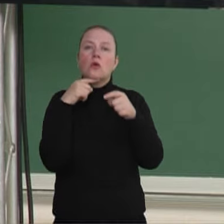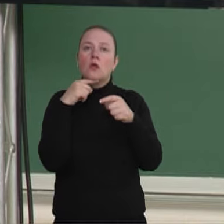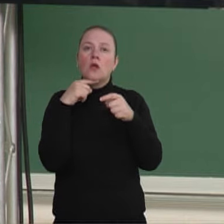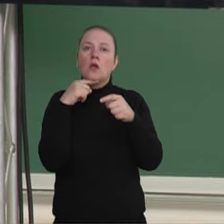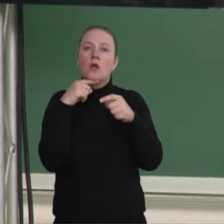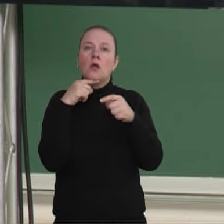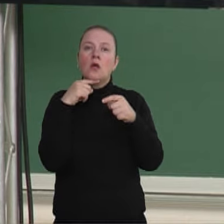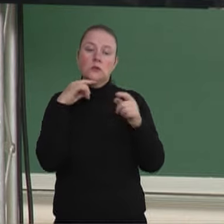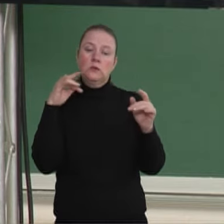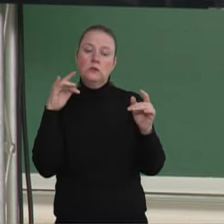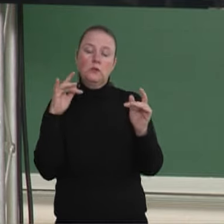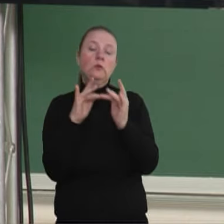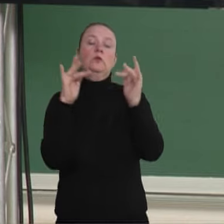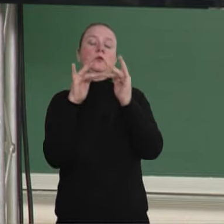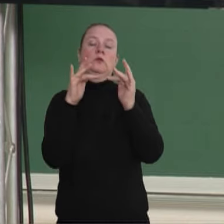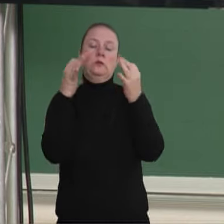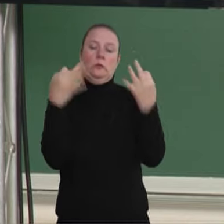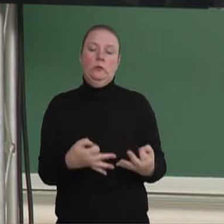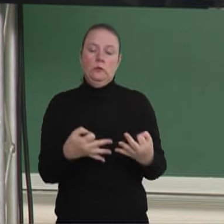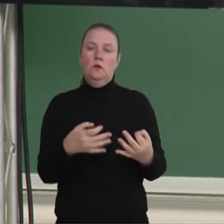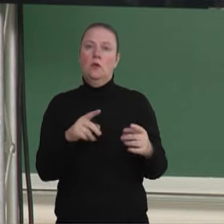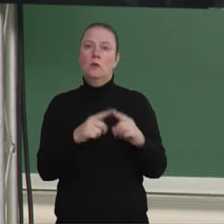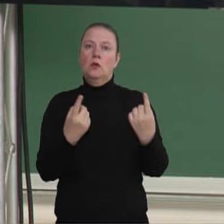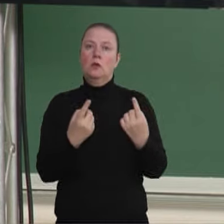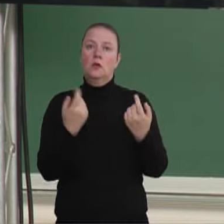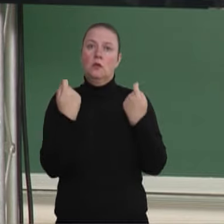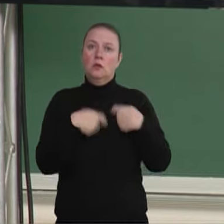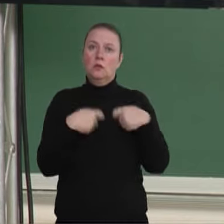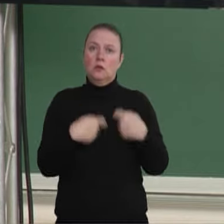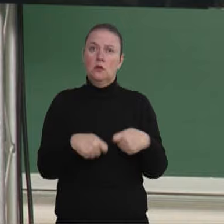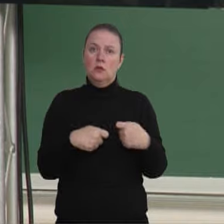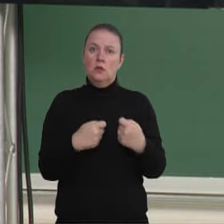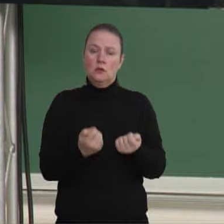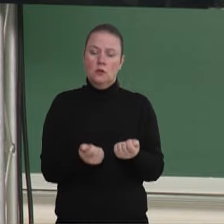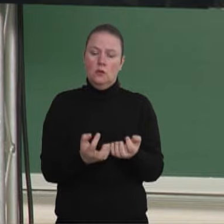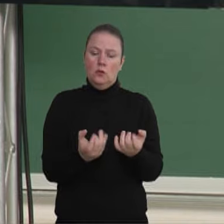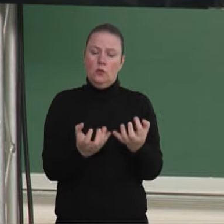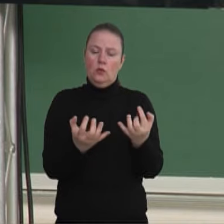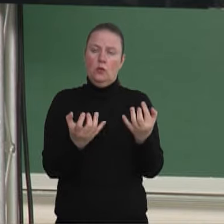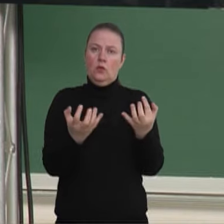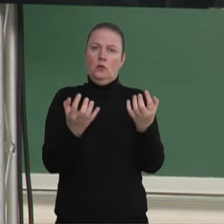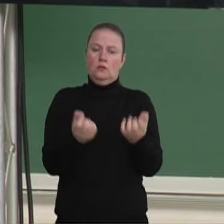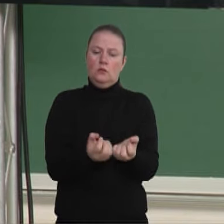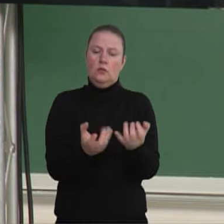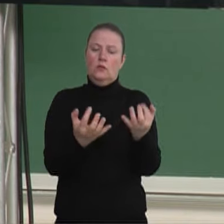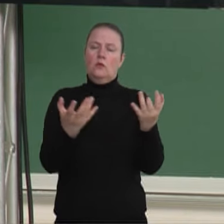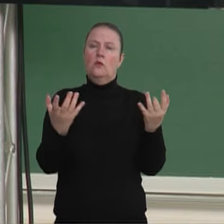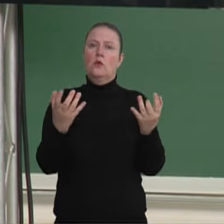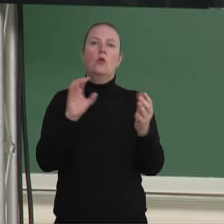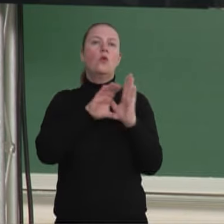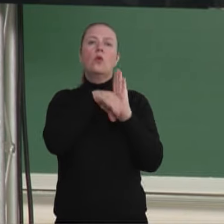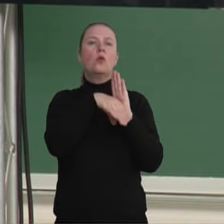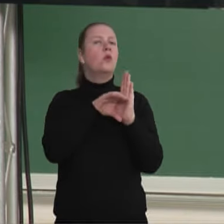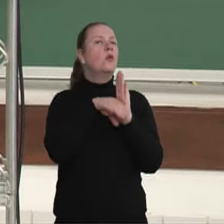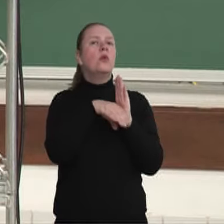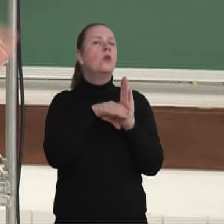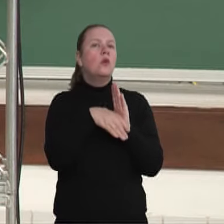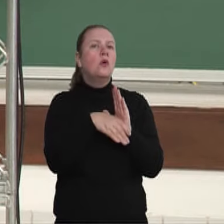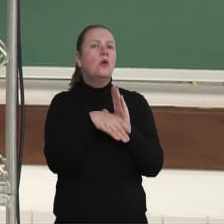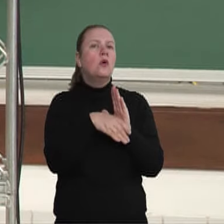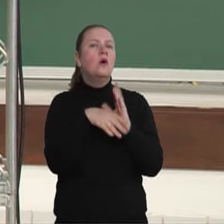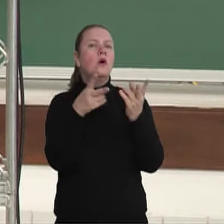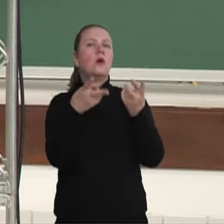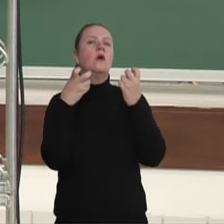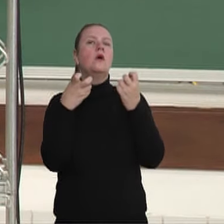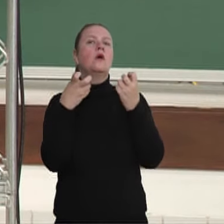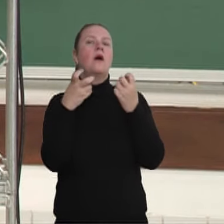perfeição, mas assim, chega um ponto que ela precisa convectar para transferir de maneira mais acelerada. Então esse é o conceito que temos. Aí estamos fervendo